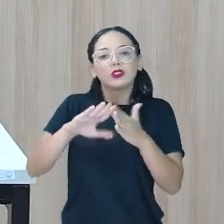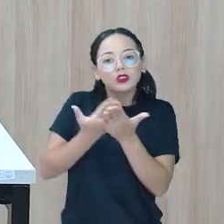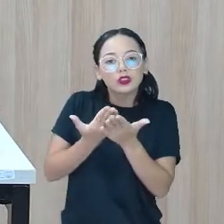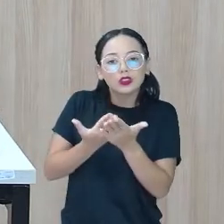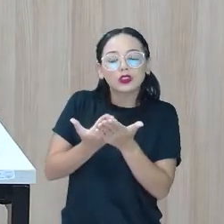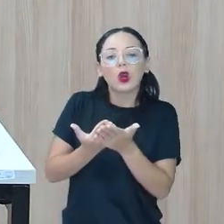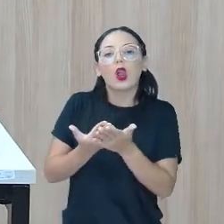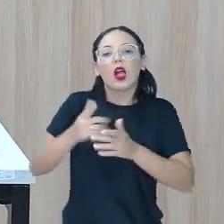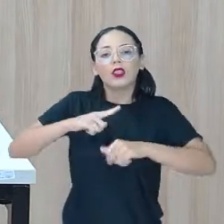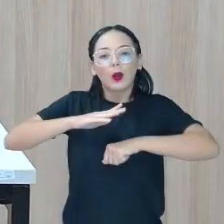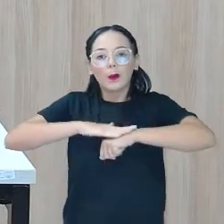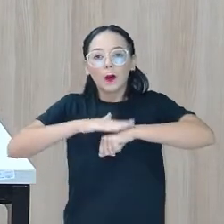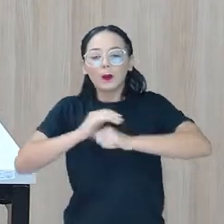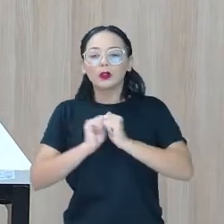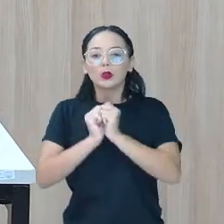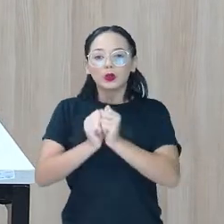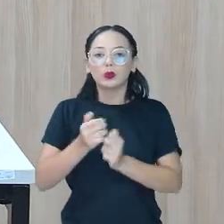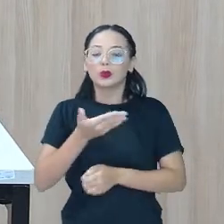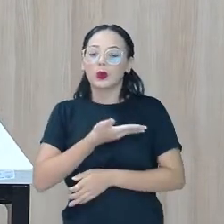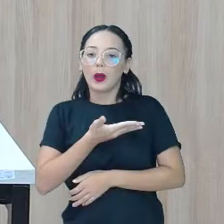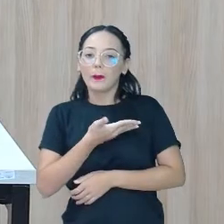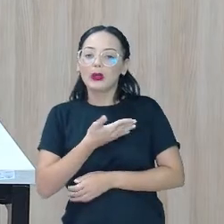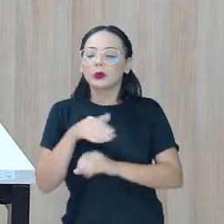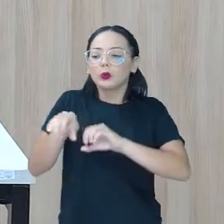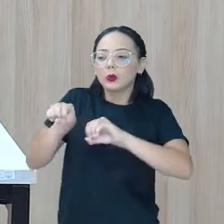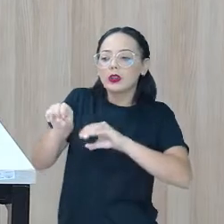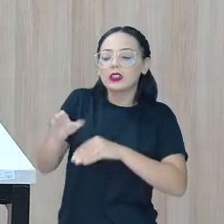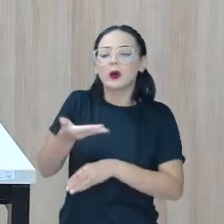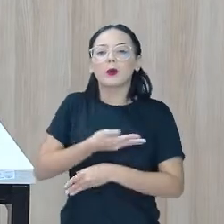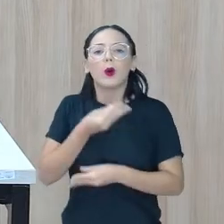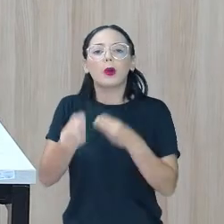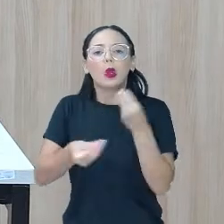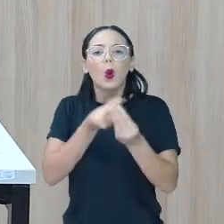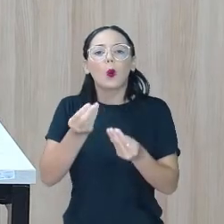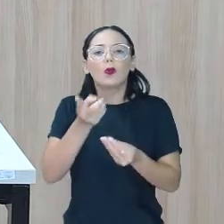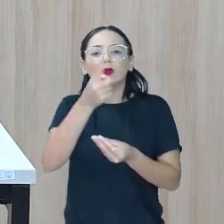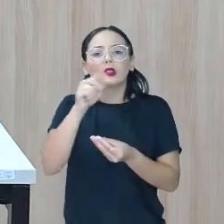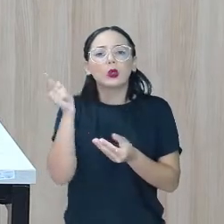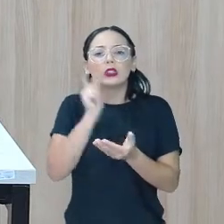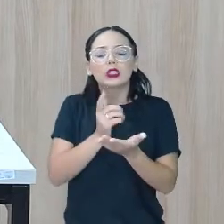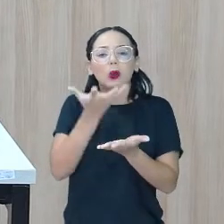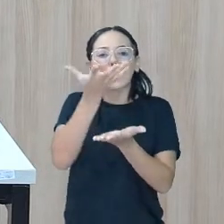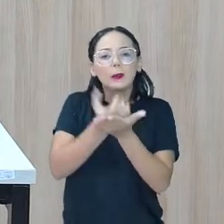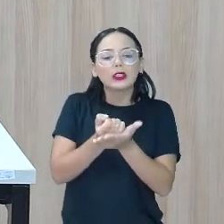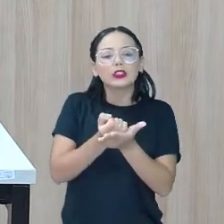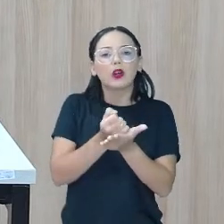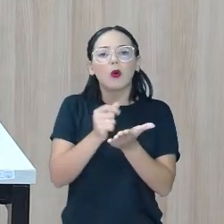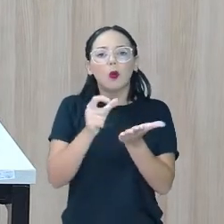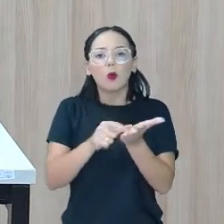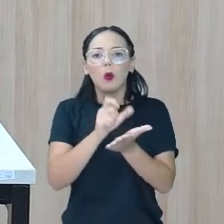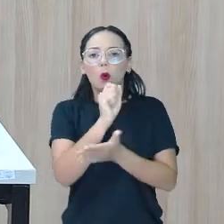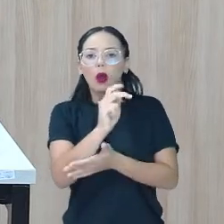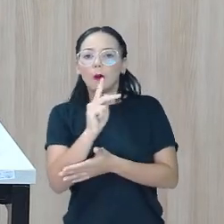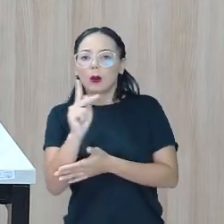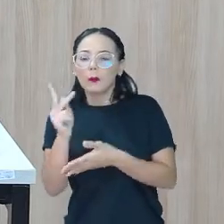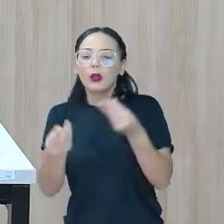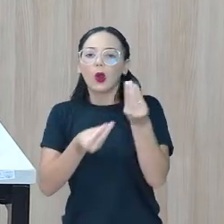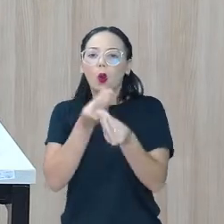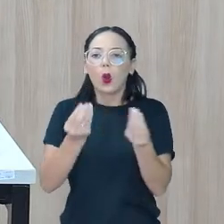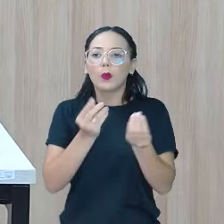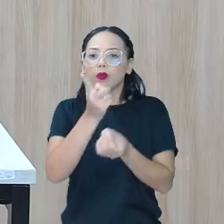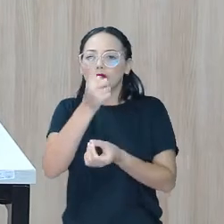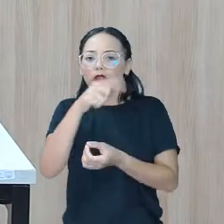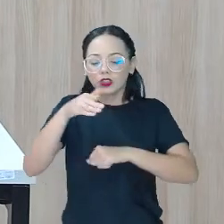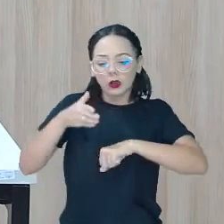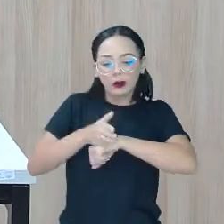escola, no momento lá com os amigos, ensina para o amigo como é que você baixou esse aplicativo, como é que vocês estão participando